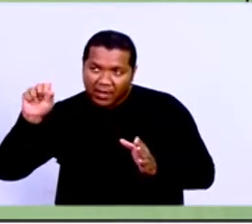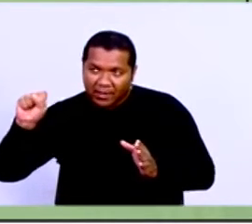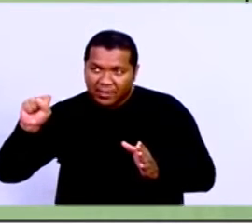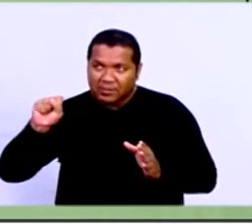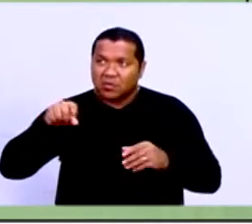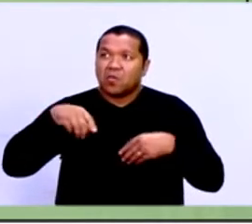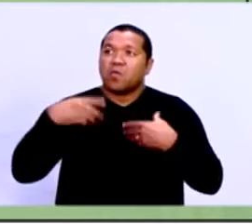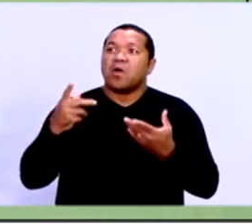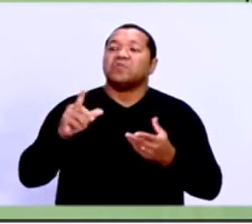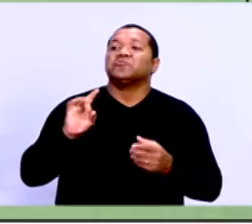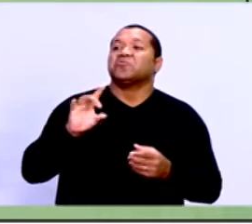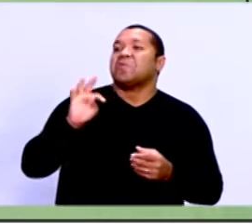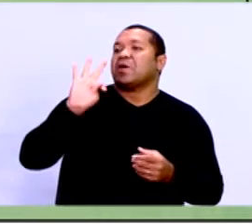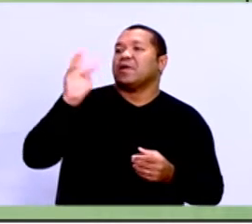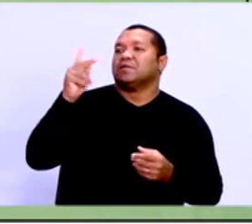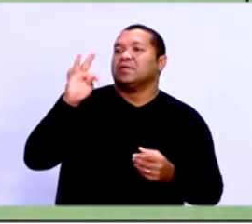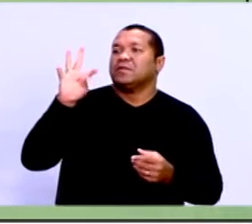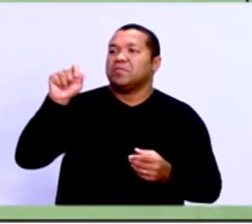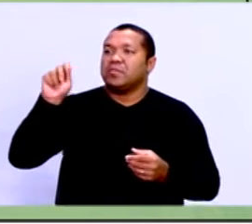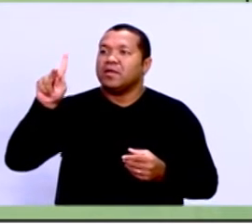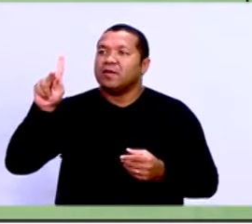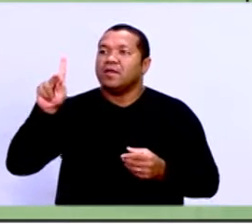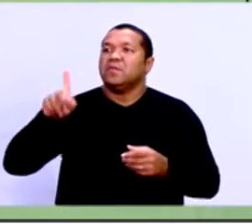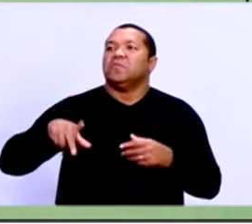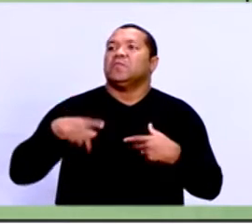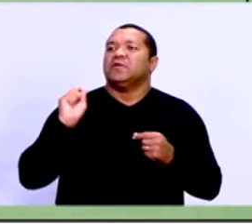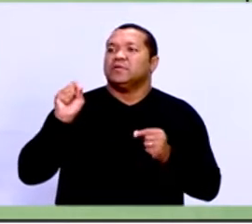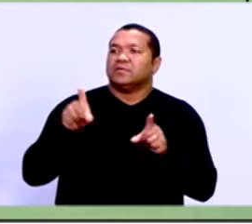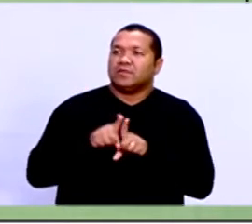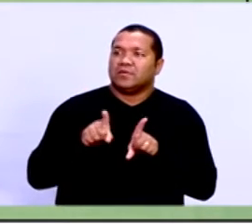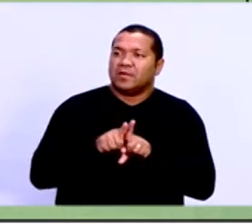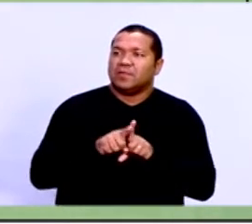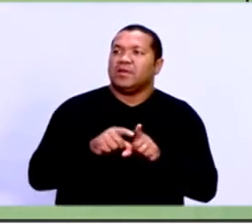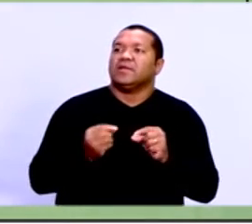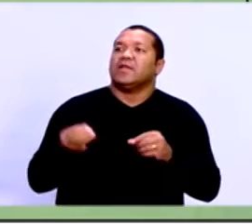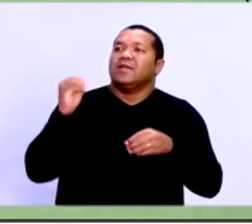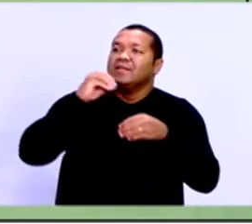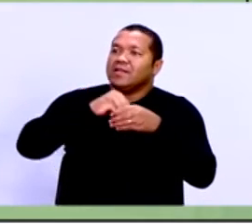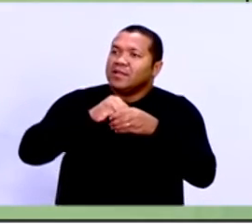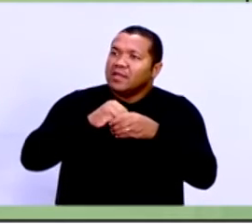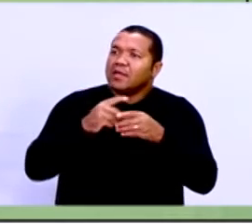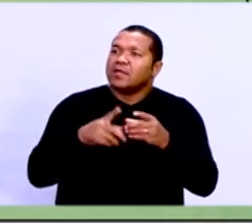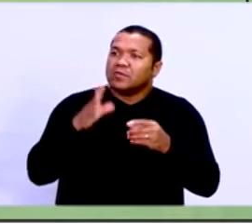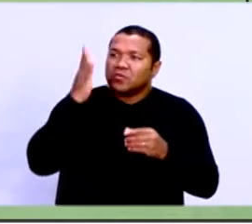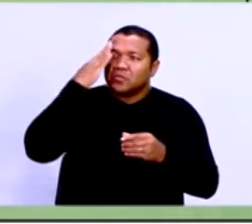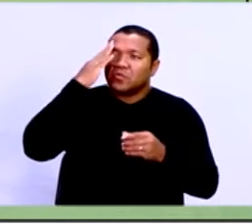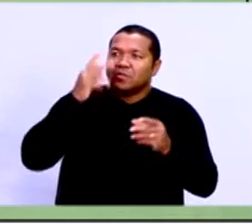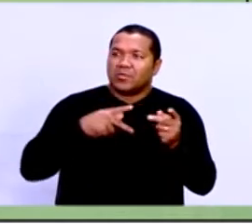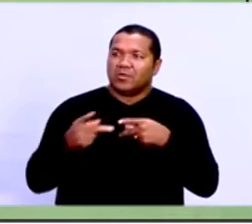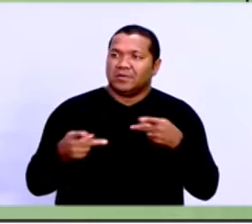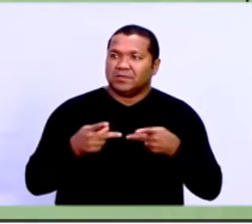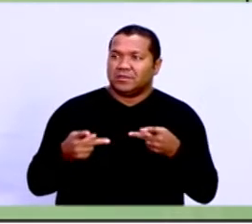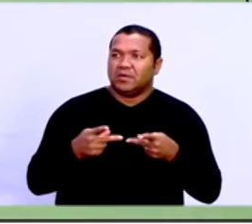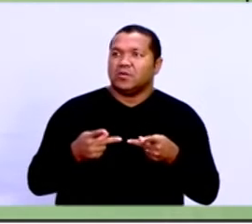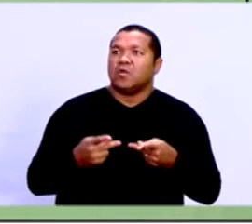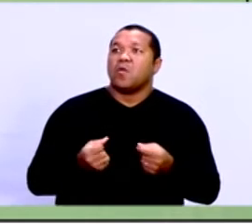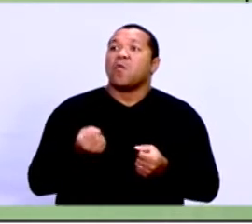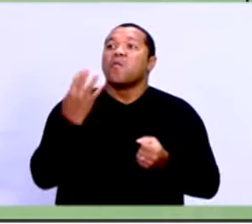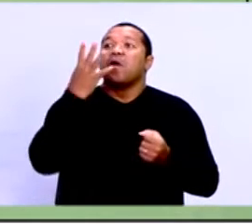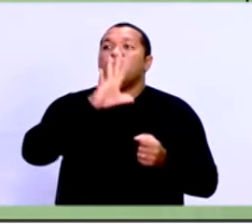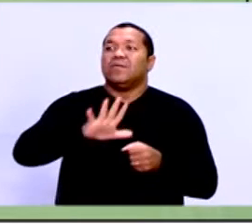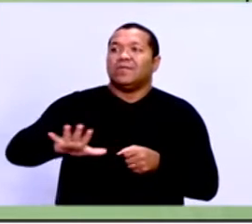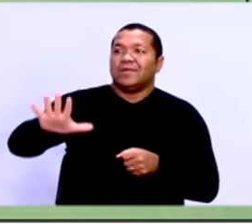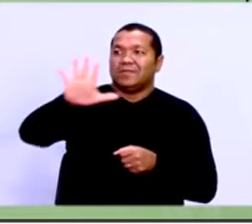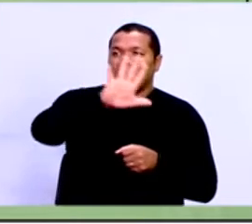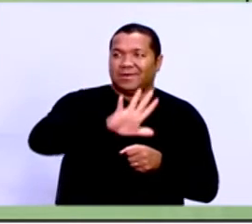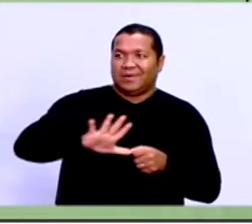só http e isso também faz parte da arquitetura qual ambiente de interface gráfica os